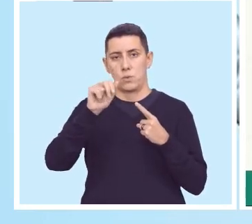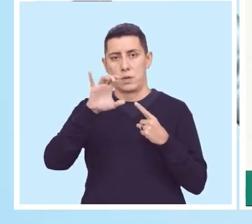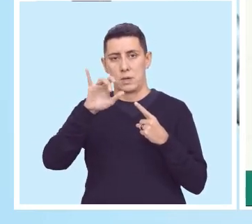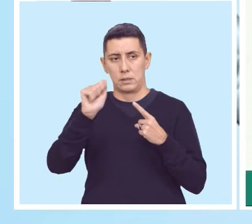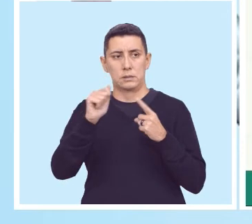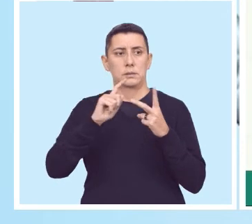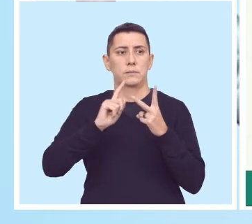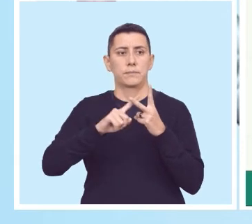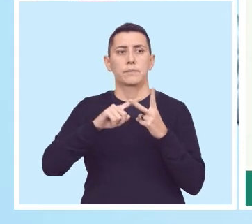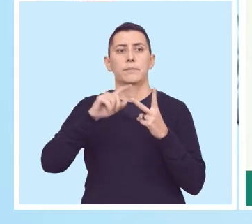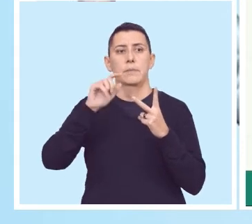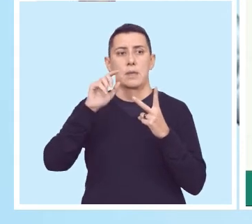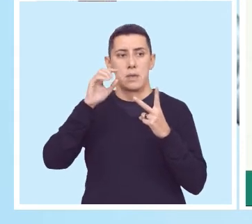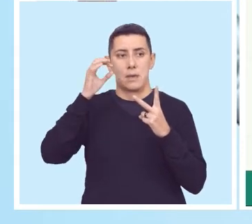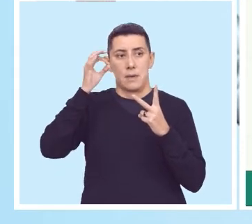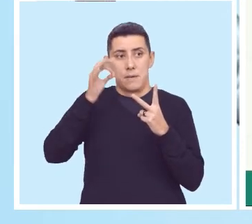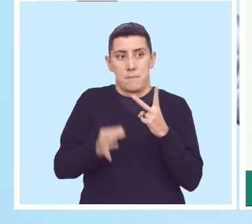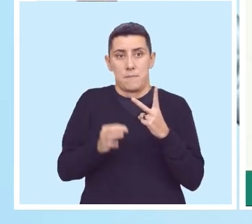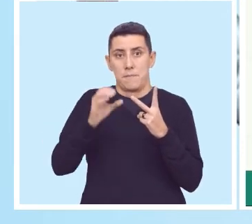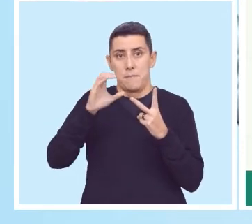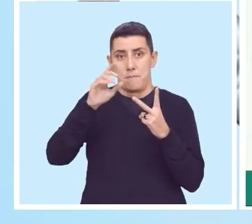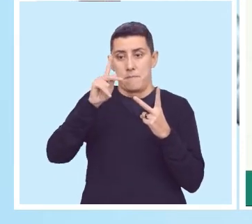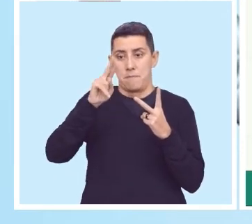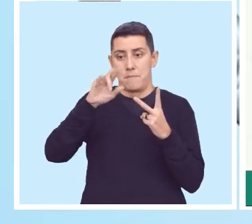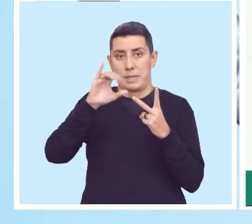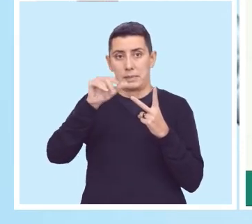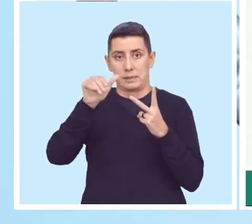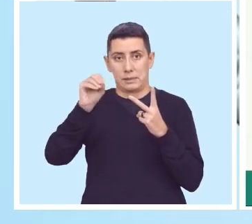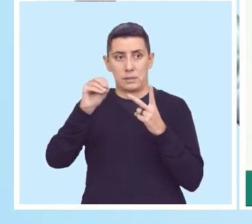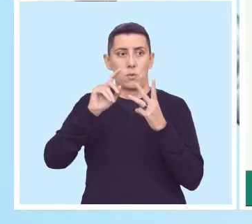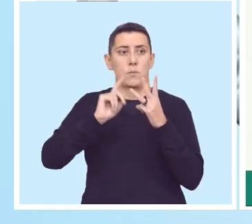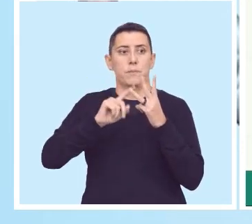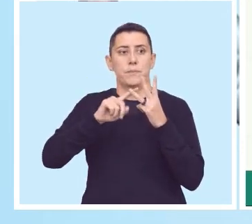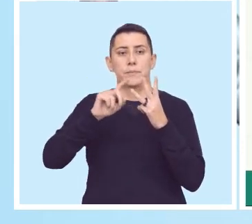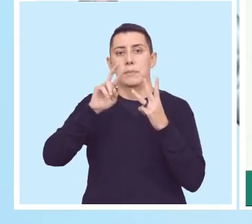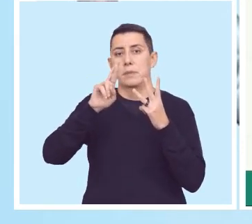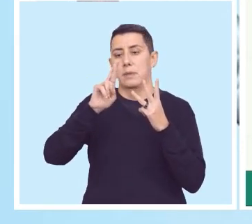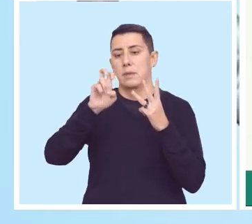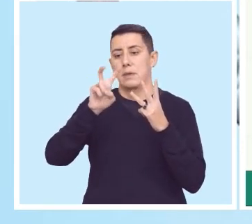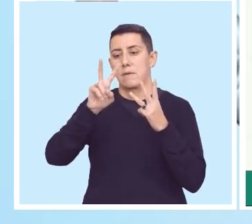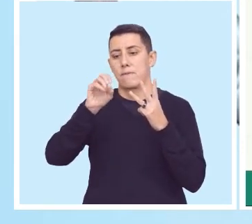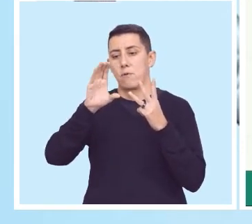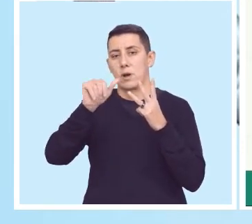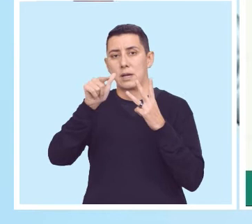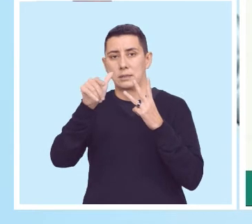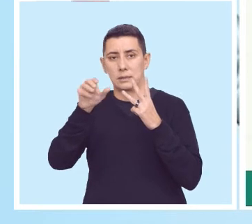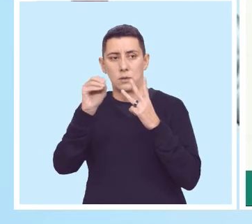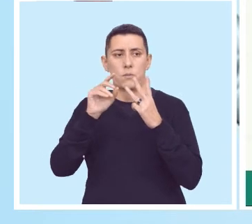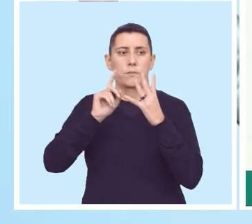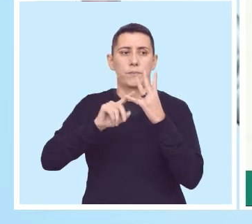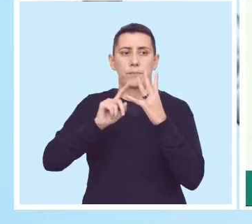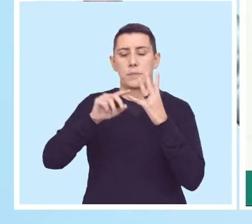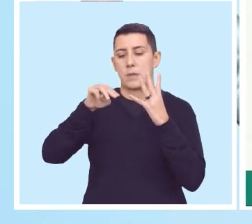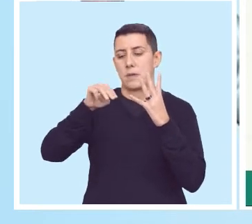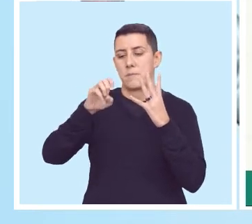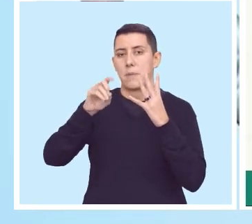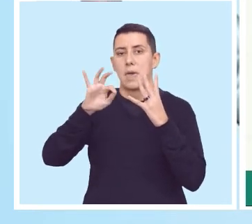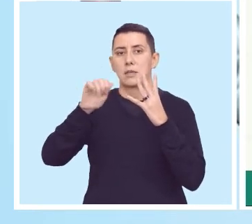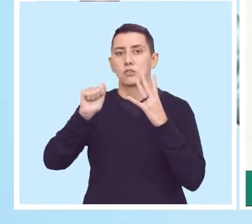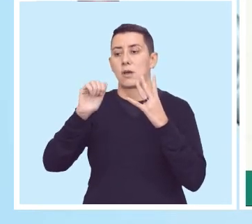a revocação e a medida F, que são métricas tradicionais usadas para avaliar o desempenho de um modelo